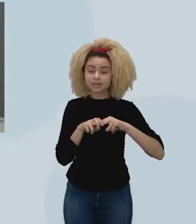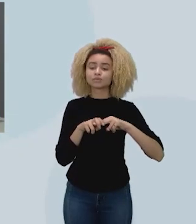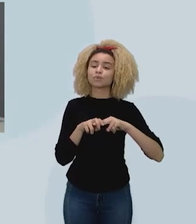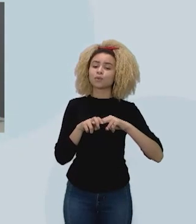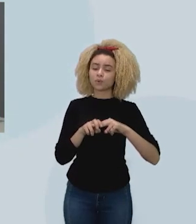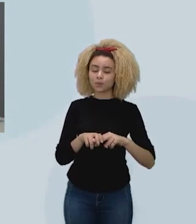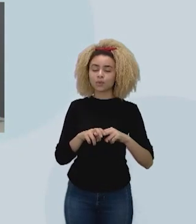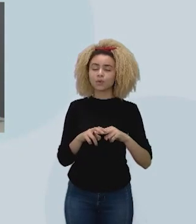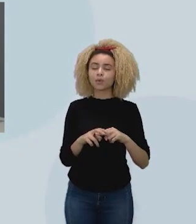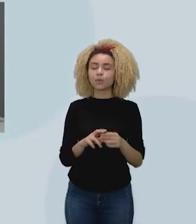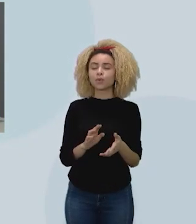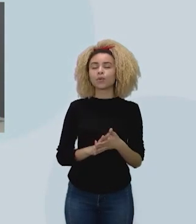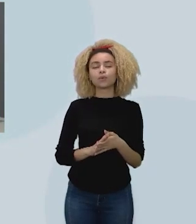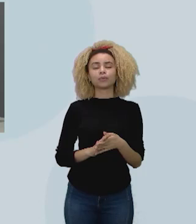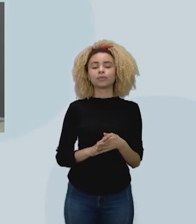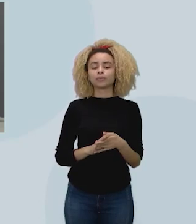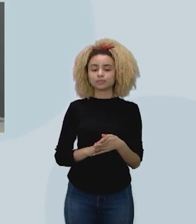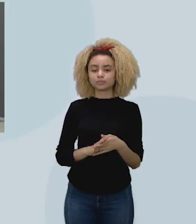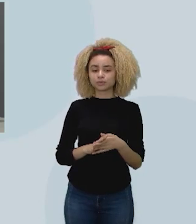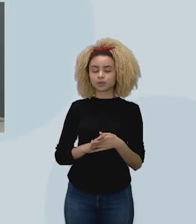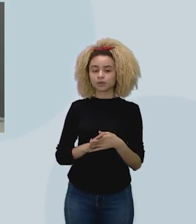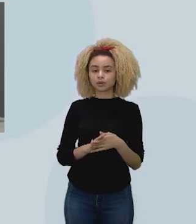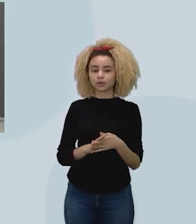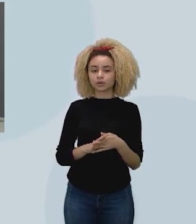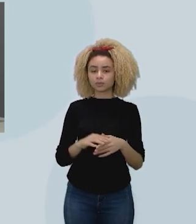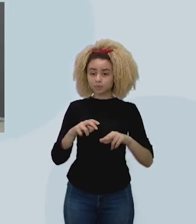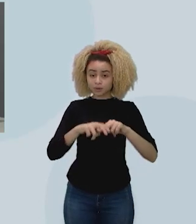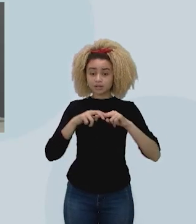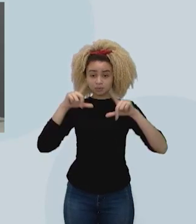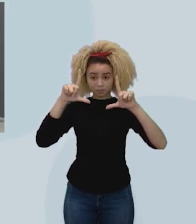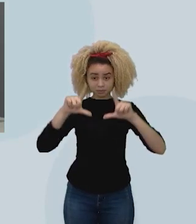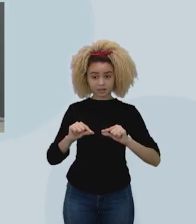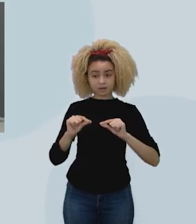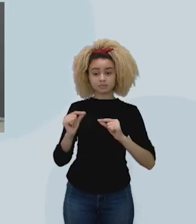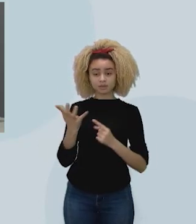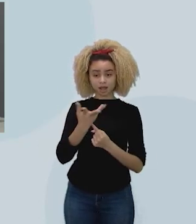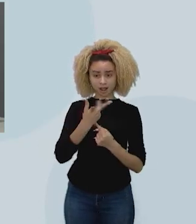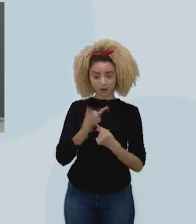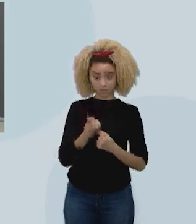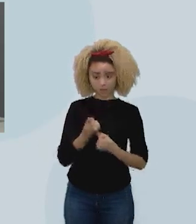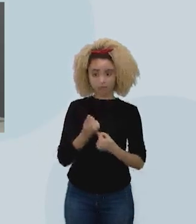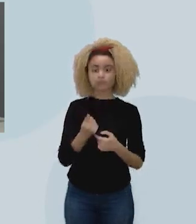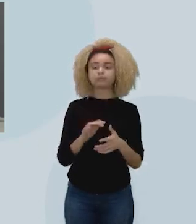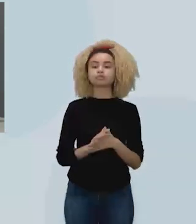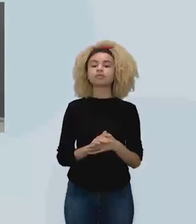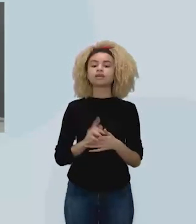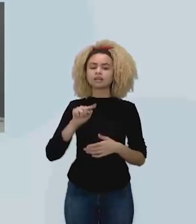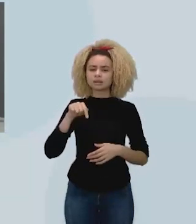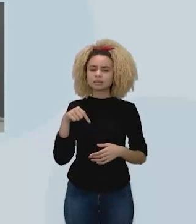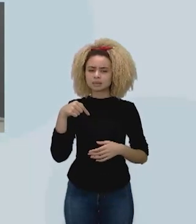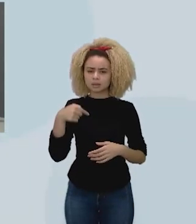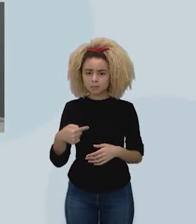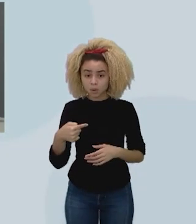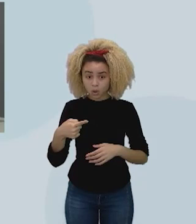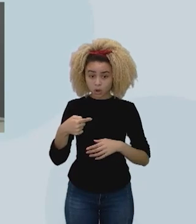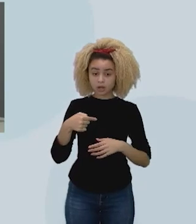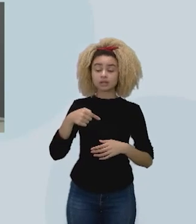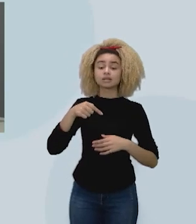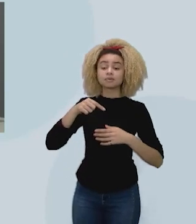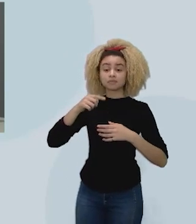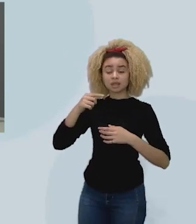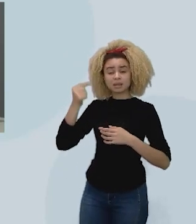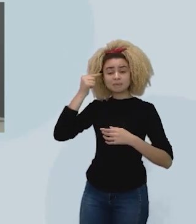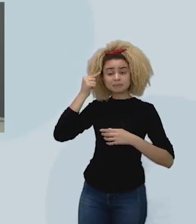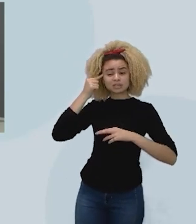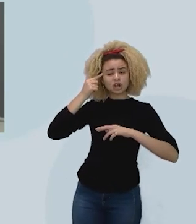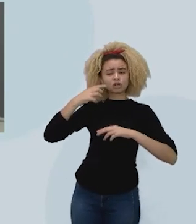questão, né, do construtivismo aí dentro do minimalismo artístico, tá bom? Ao passo que os vanguardistas russos, gente, eles pensavam de